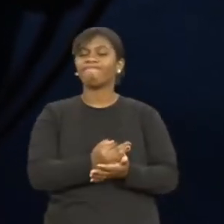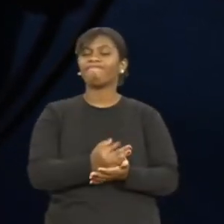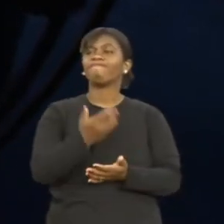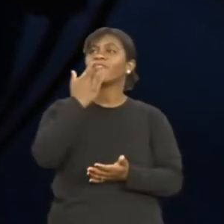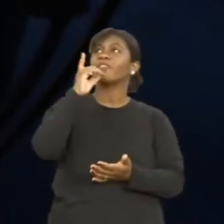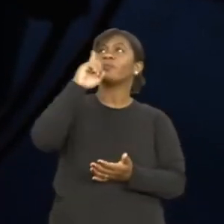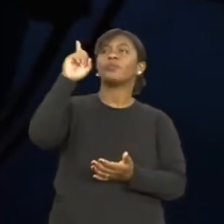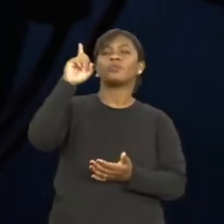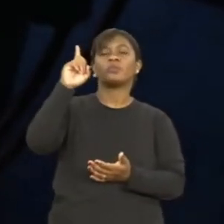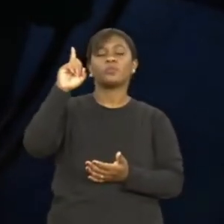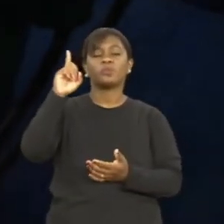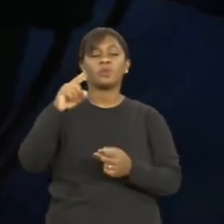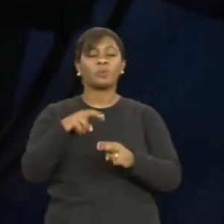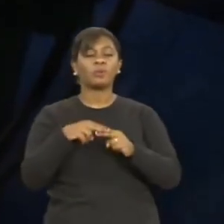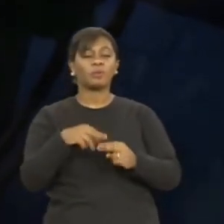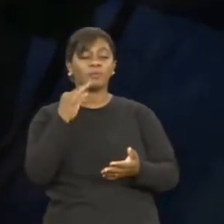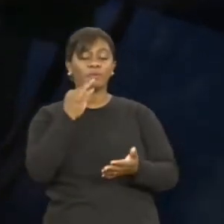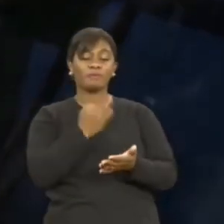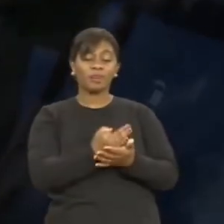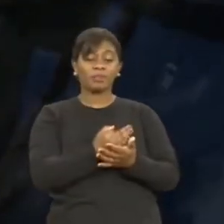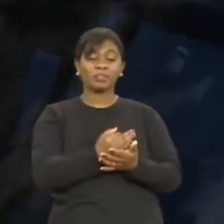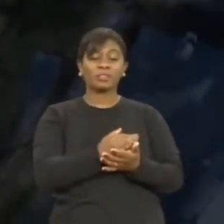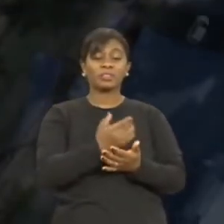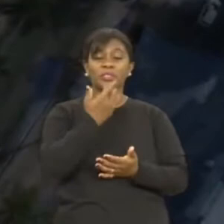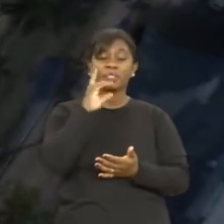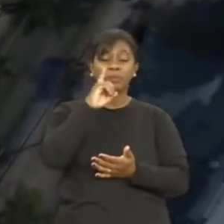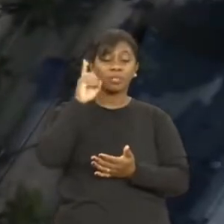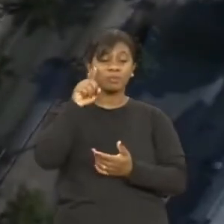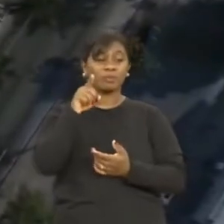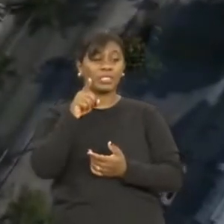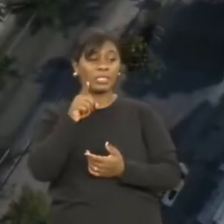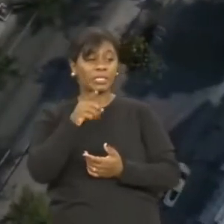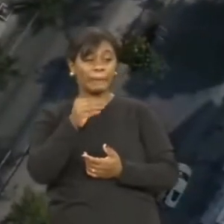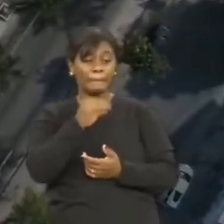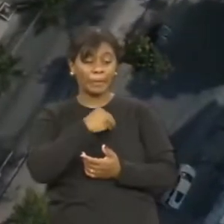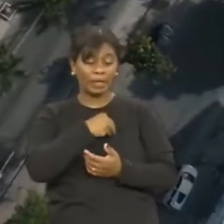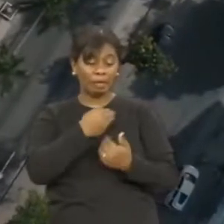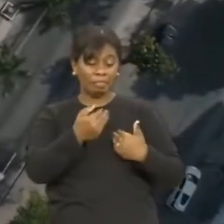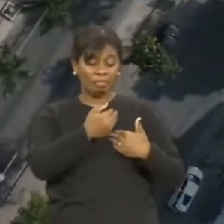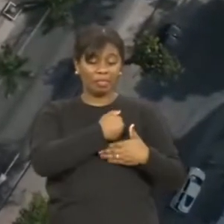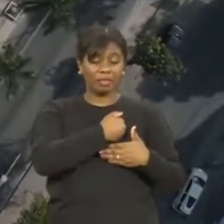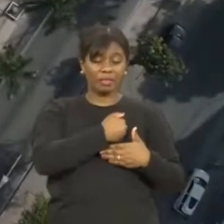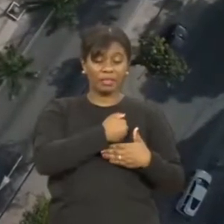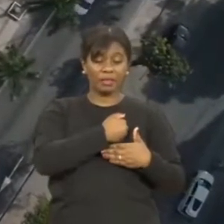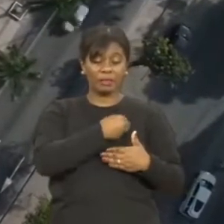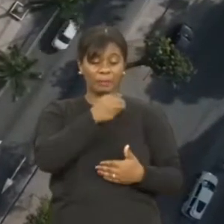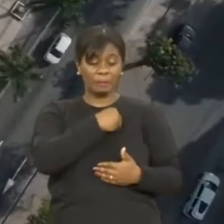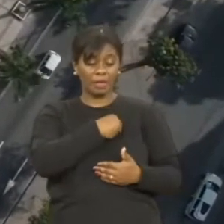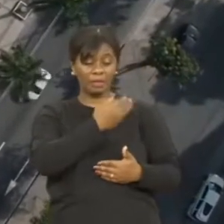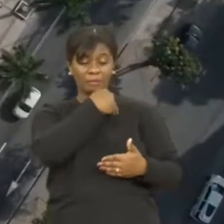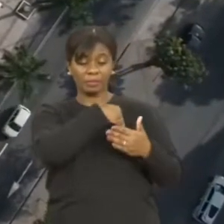Por falta de temor, você está abrindo a porta para o pecado, e o seu pecado está te matando aos poucos,